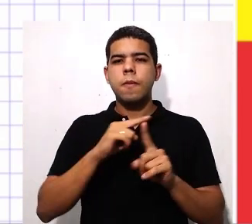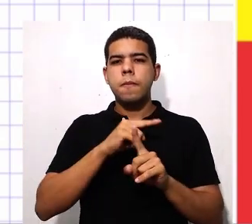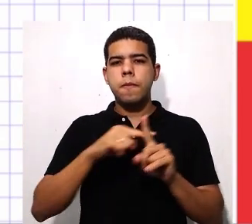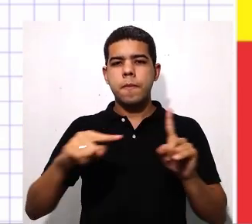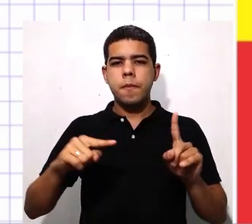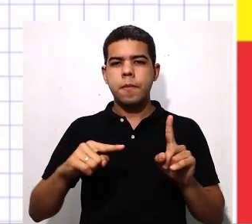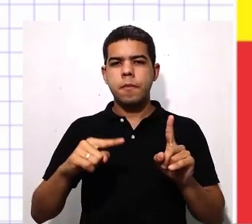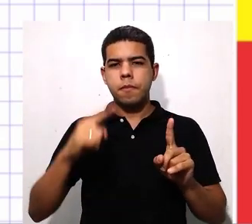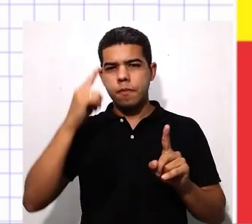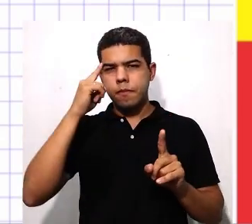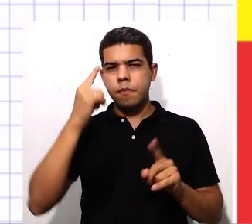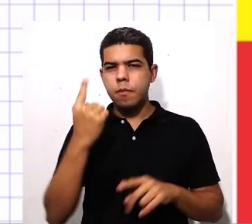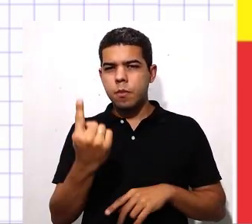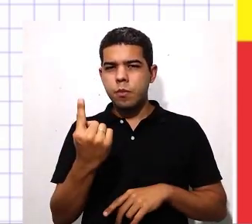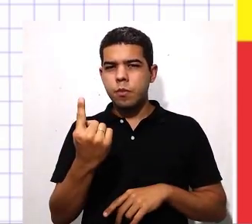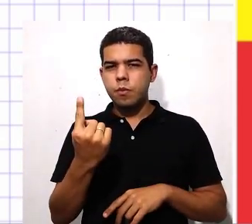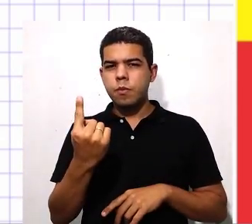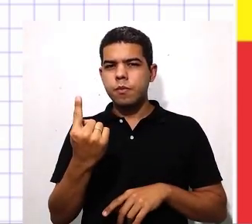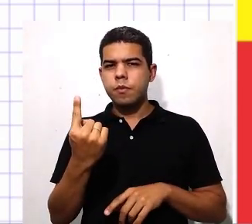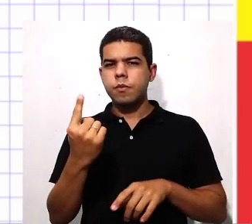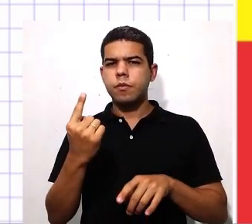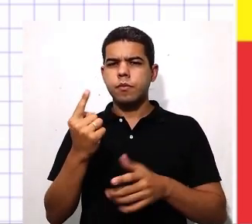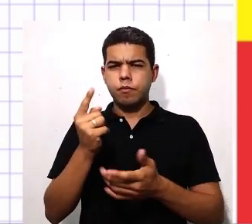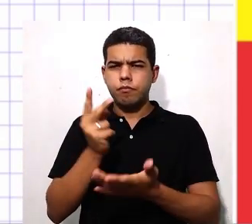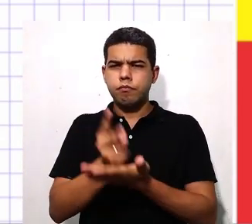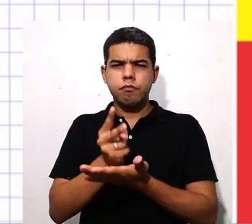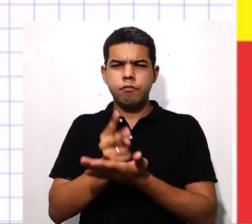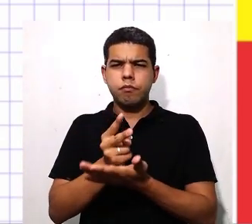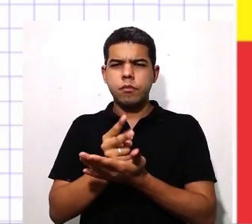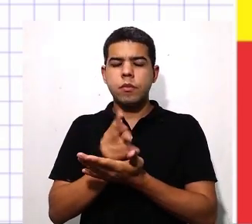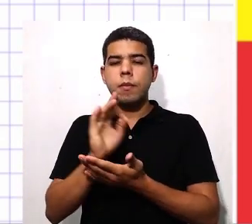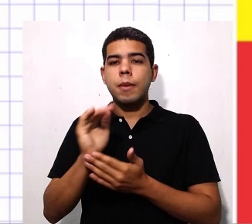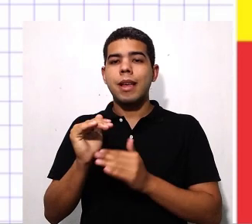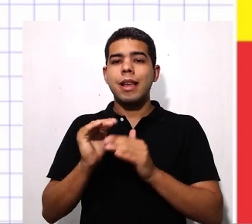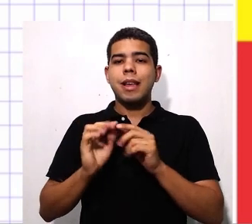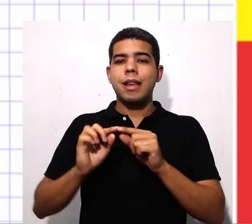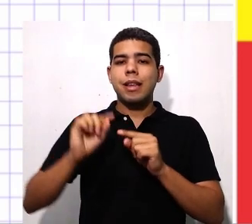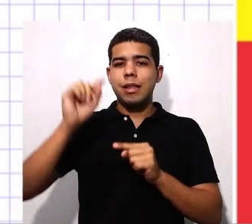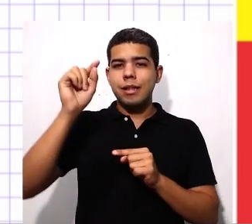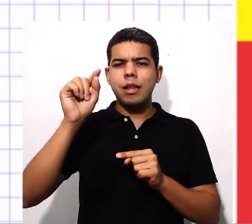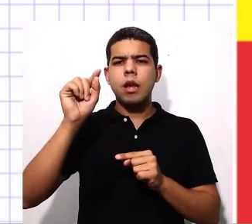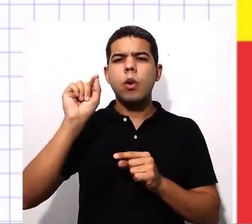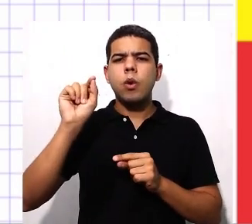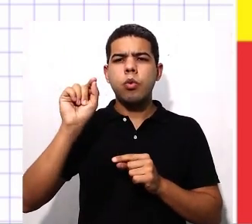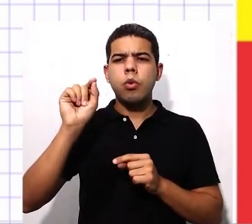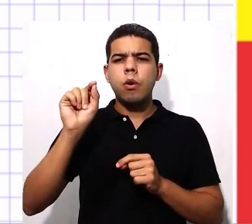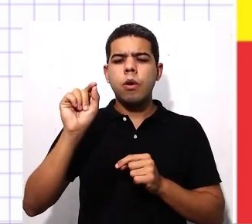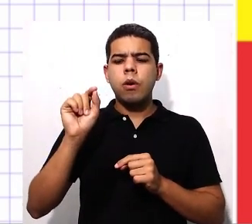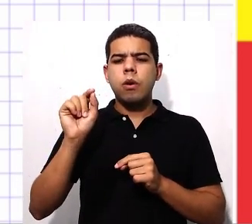aqui está em 1. Ele vai continuar no mesmo ponto. Só que em cima, ó, ele está em